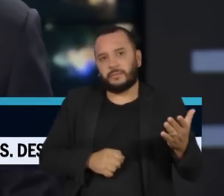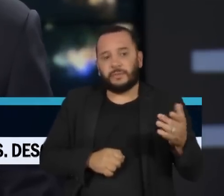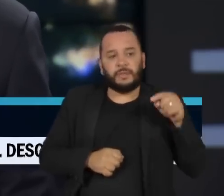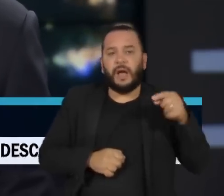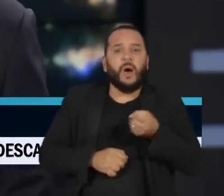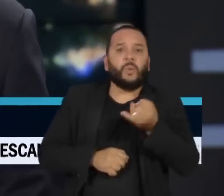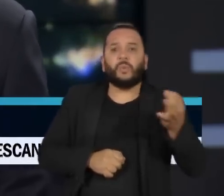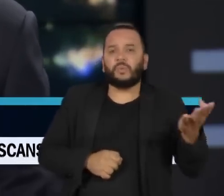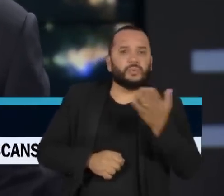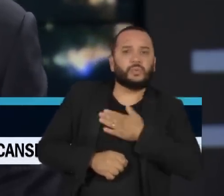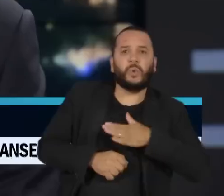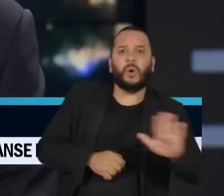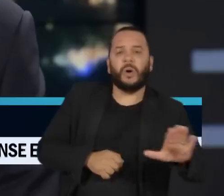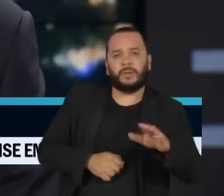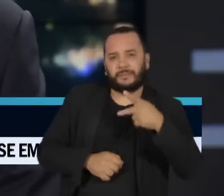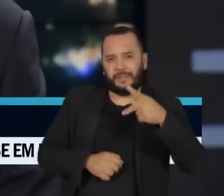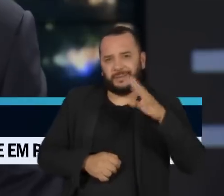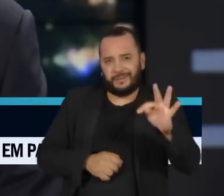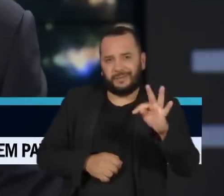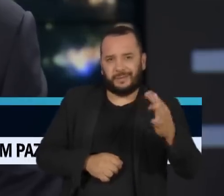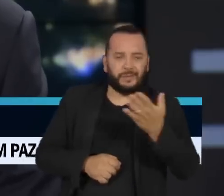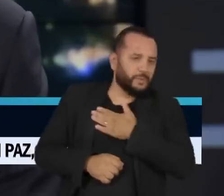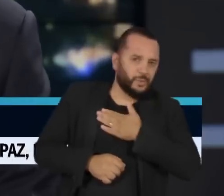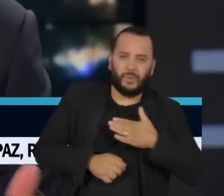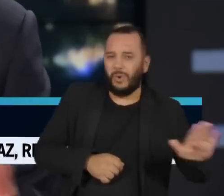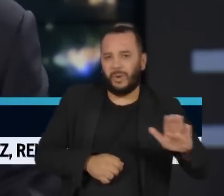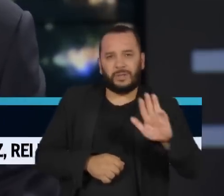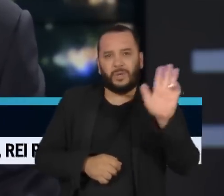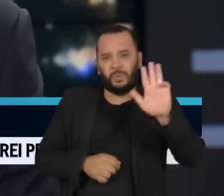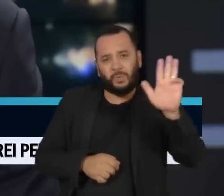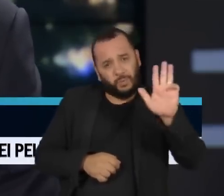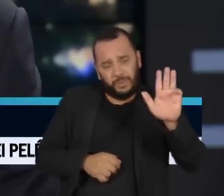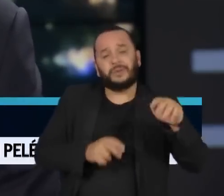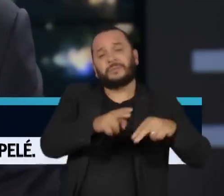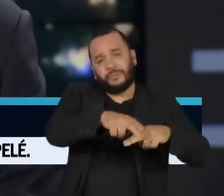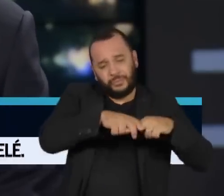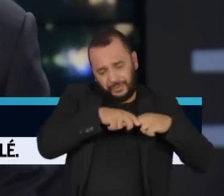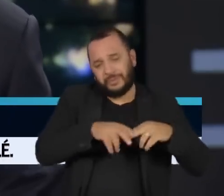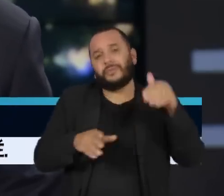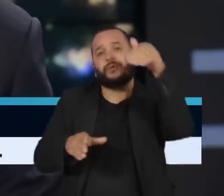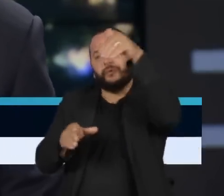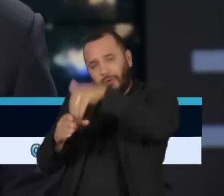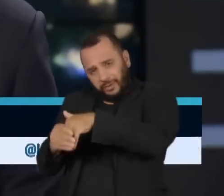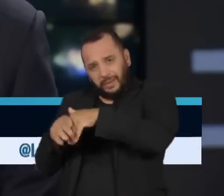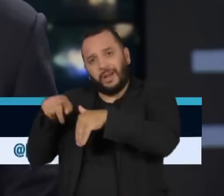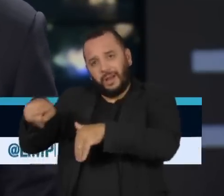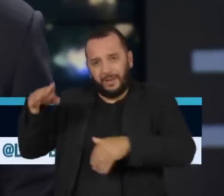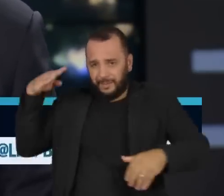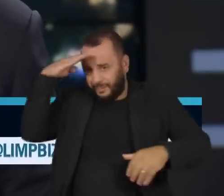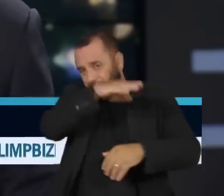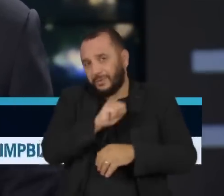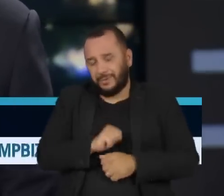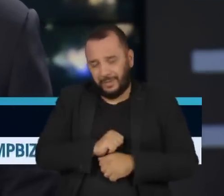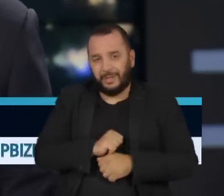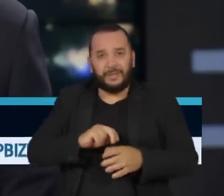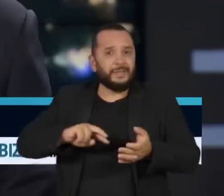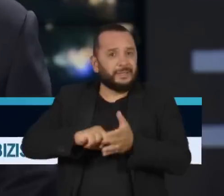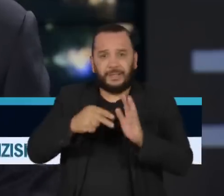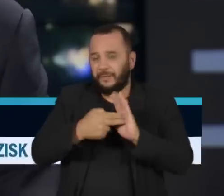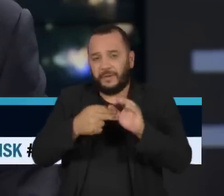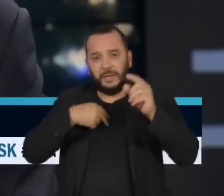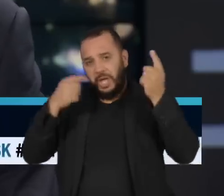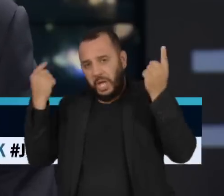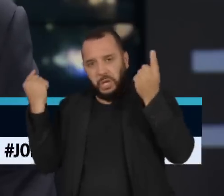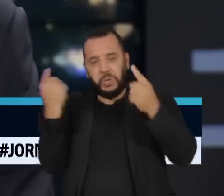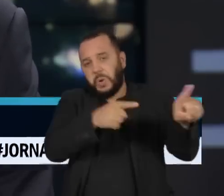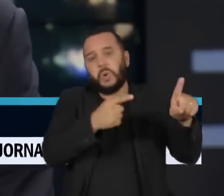do Lula, não gostam do PT e votaram no Bolsonaro, mesmo no primeiro turno, sendo oposição à